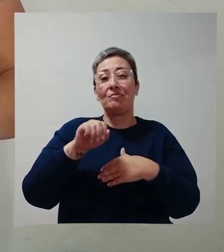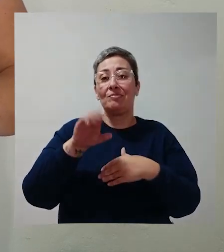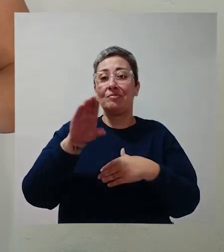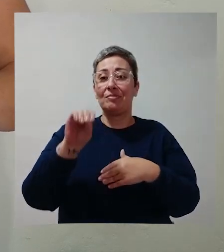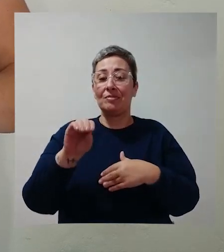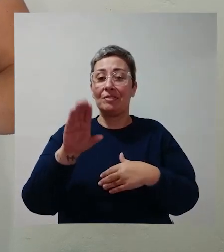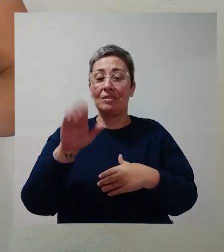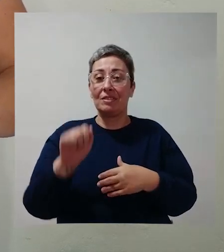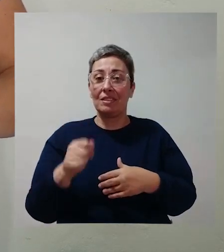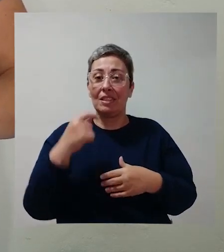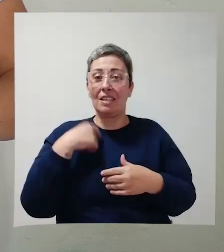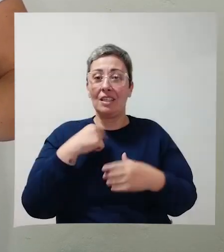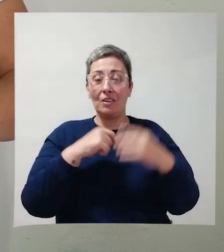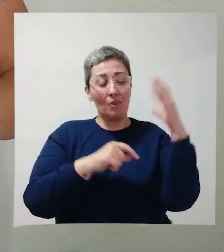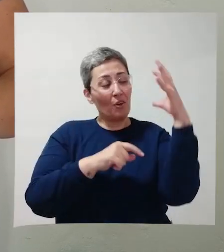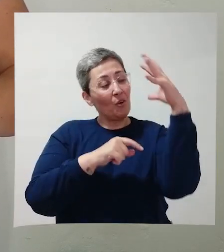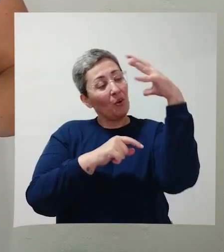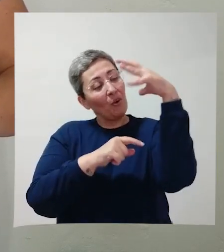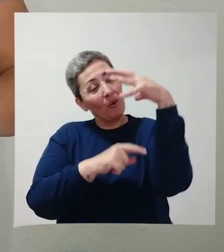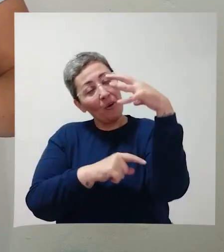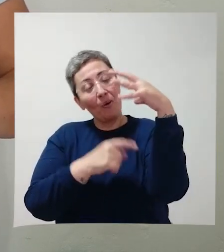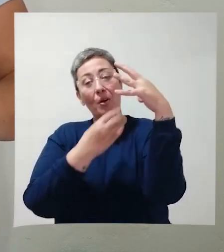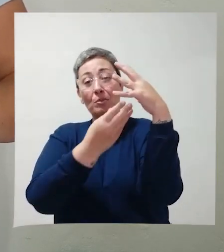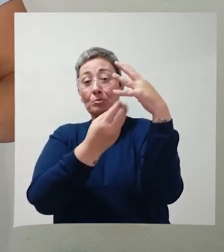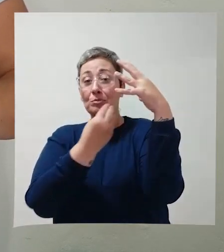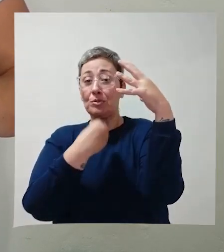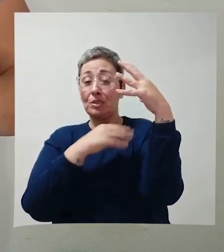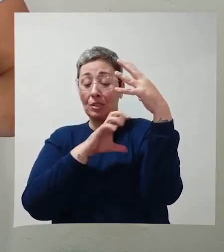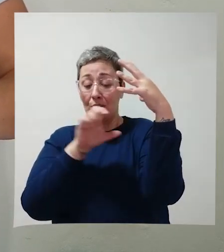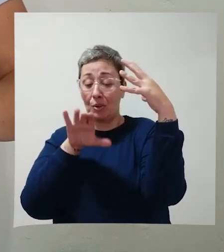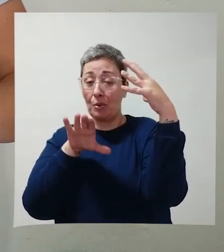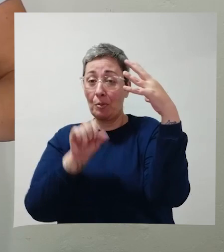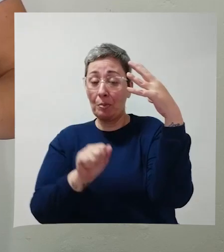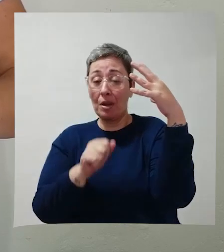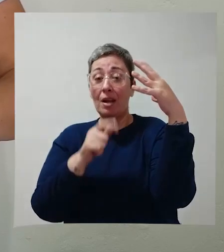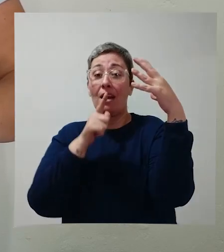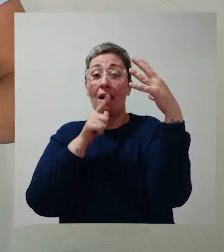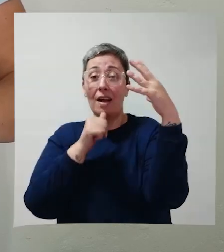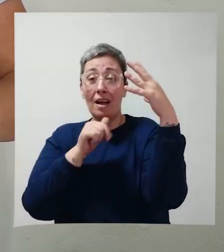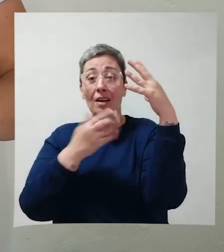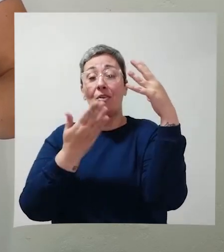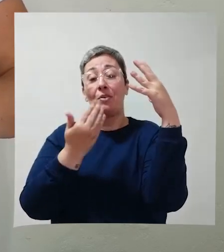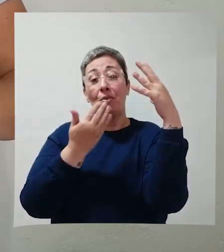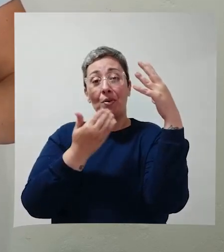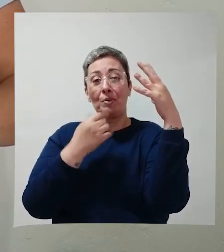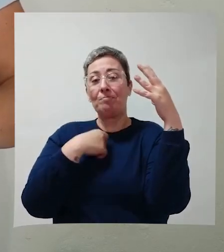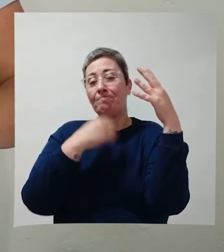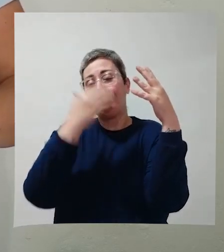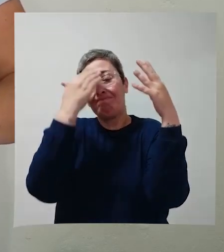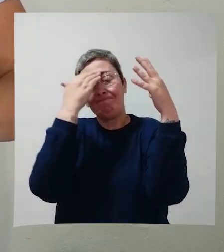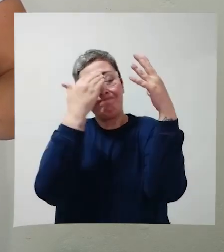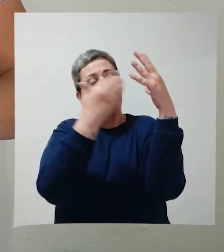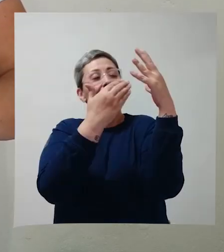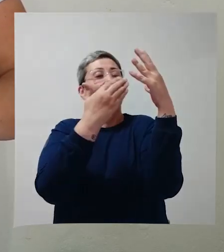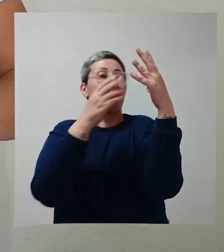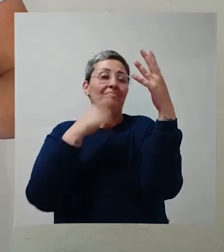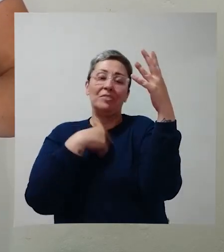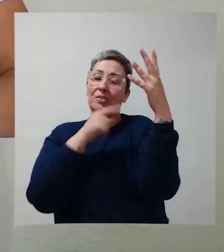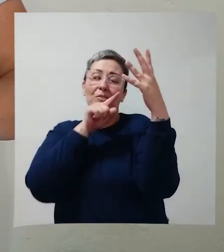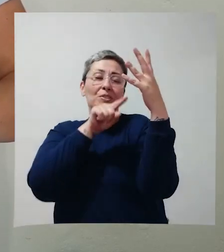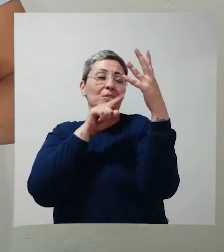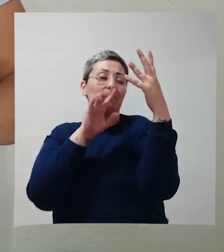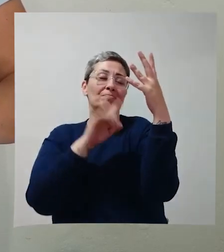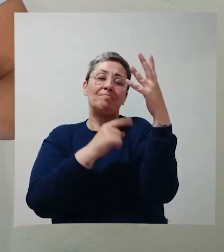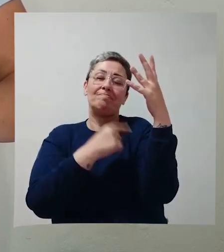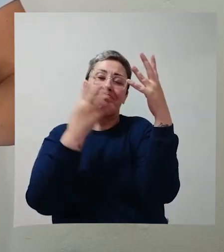Baobá! Estendeu seus galhos, me deu sombra, água e comida. Muito obrigada!